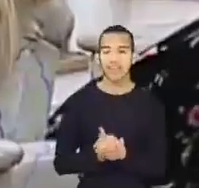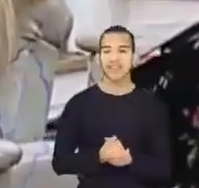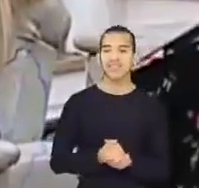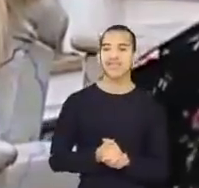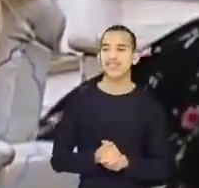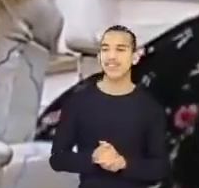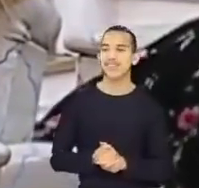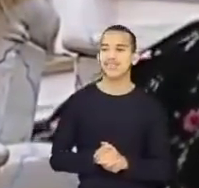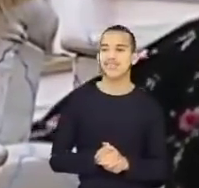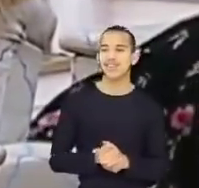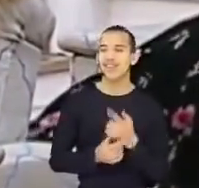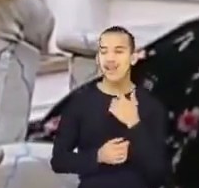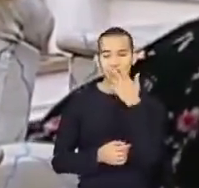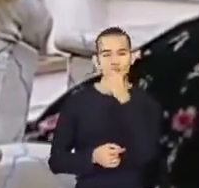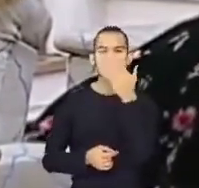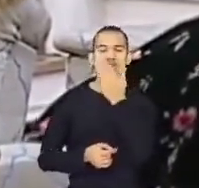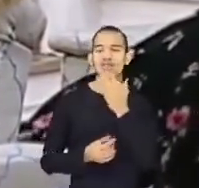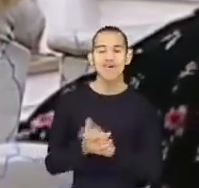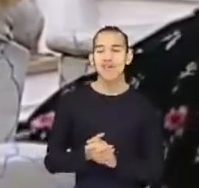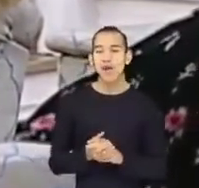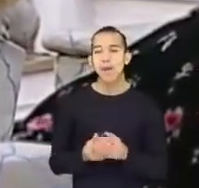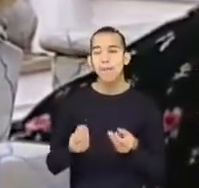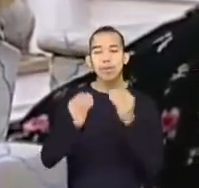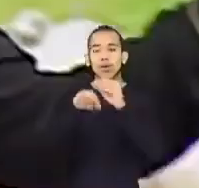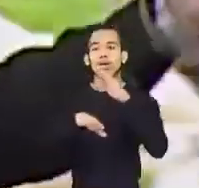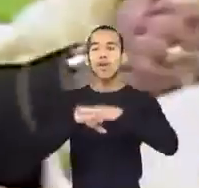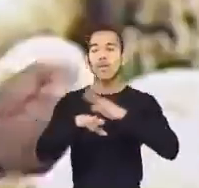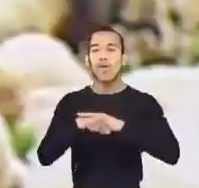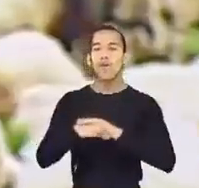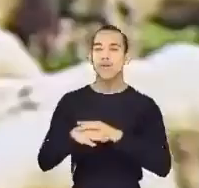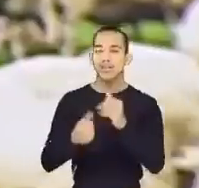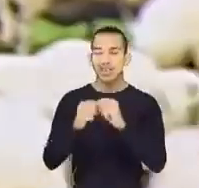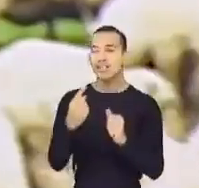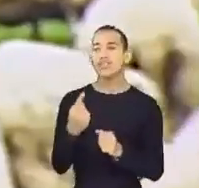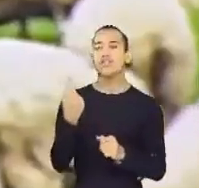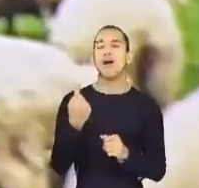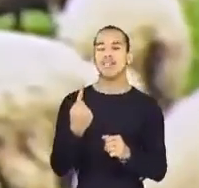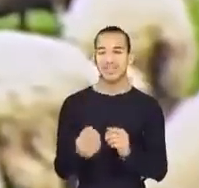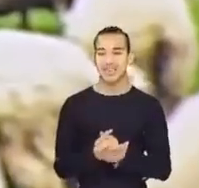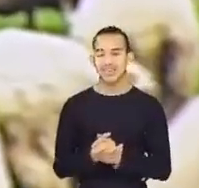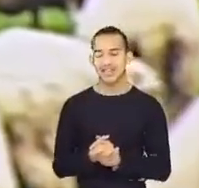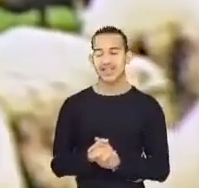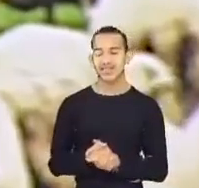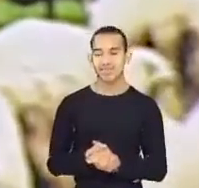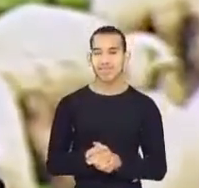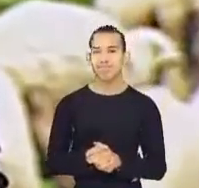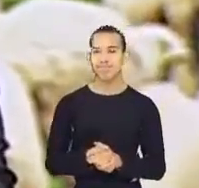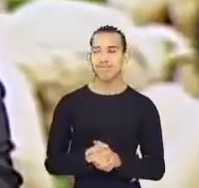Acho que ela não viu isso, não. Botou ela do lado me velando, eu só estava sozinha lá, segurando a velinha.